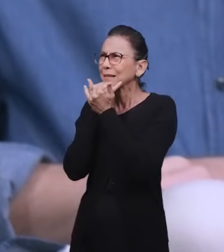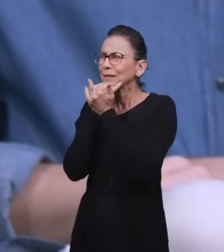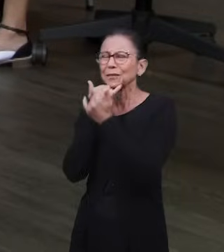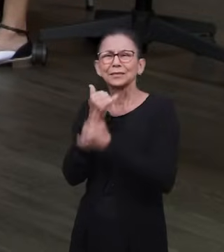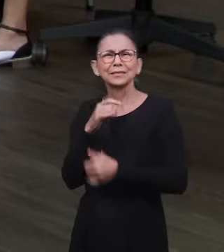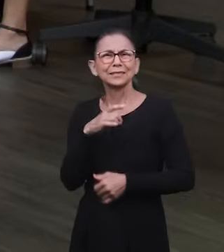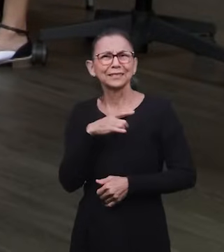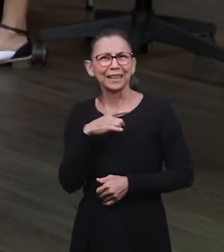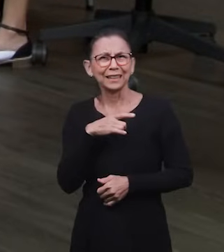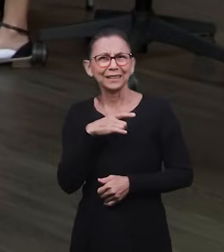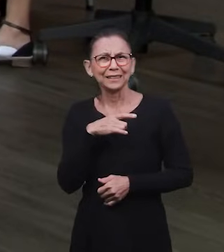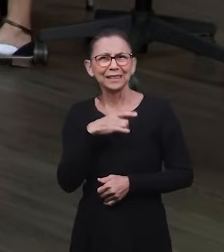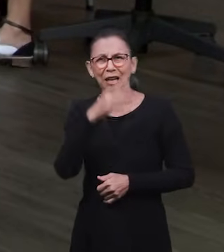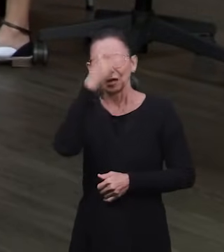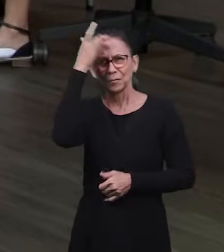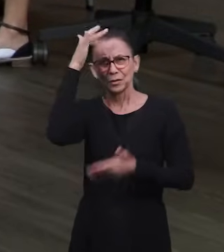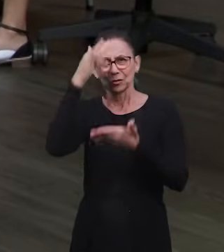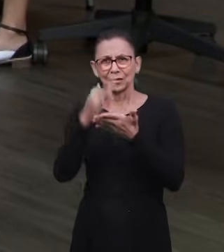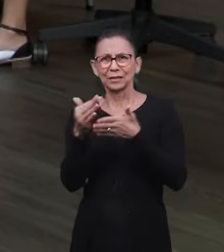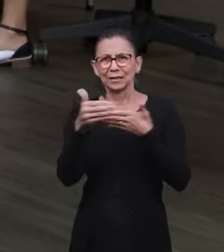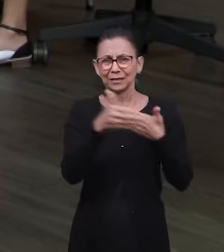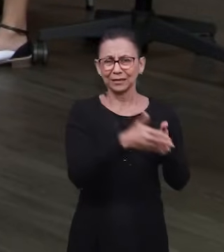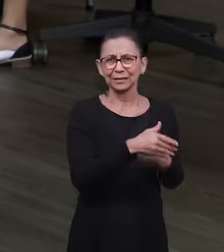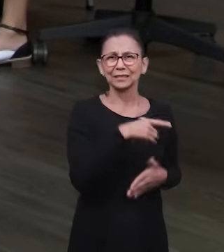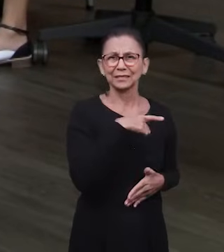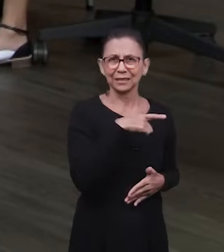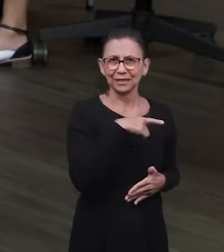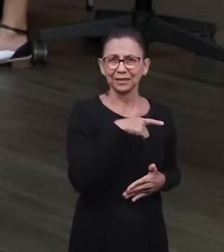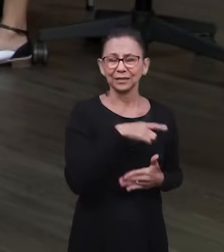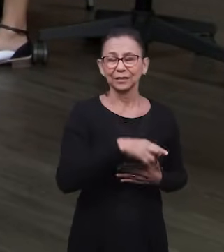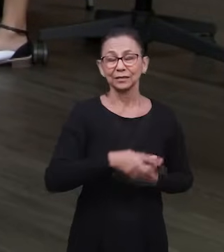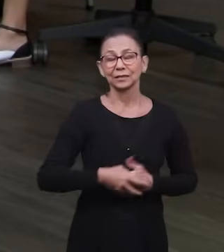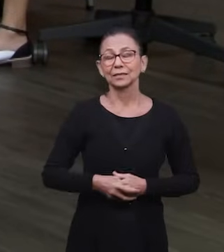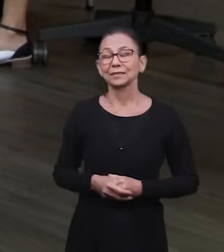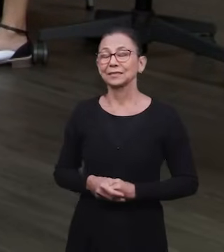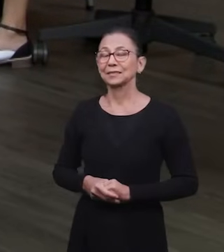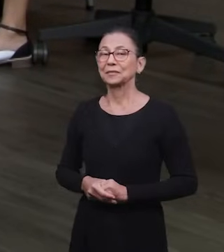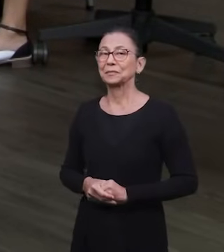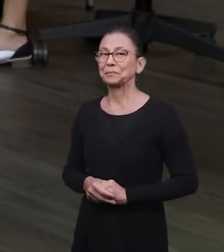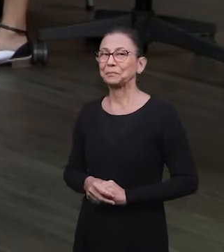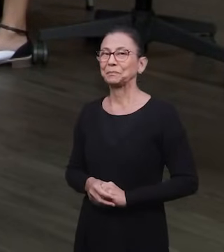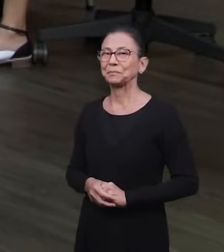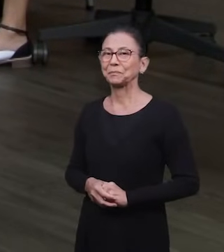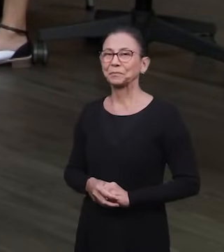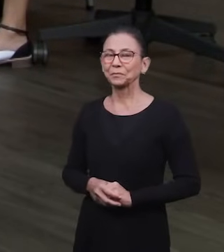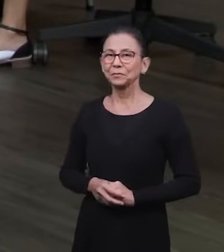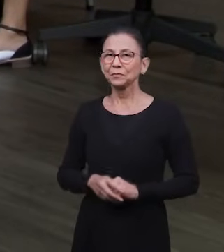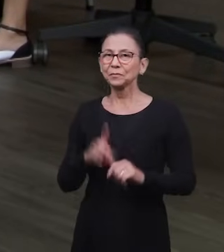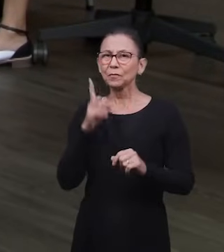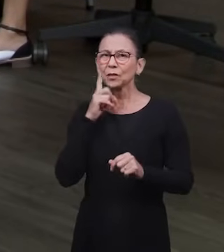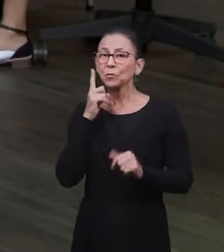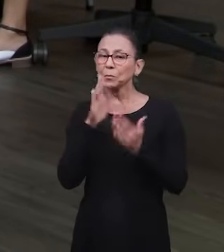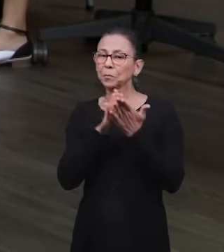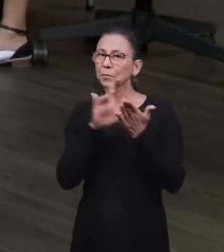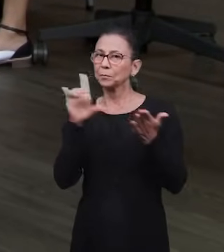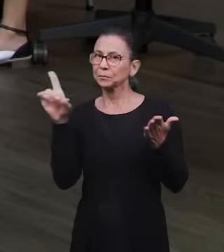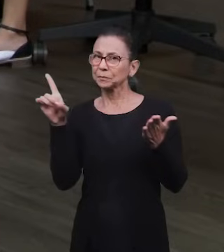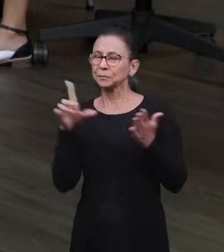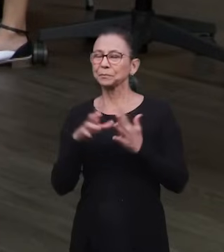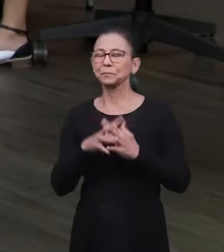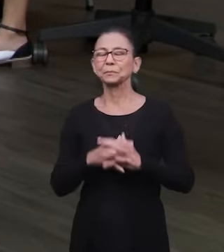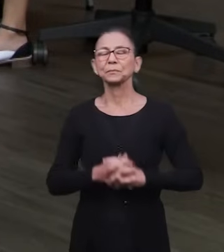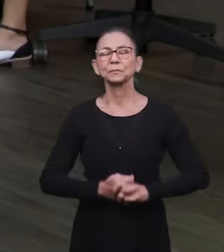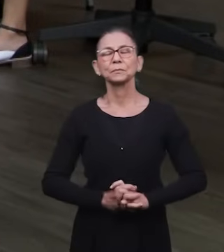pergunta difícil, né? Essa aí foi brincadeira, mas vamos lá. É difícil, sim, porque nós vamos responder à luz da palavra.